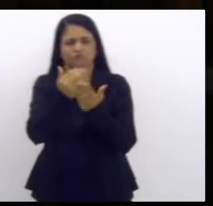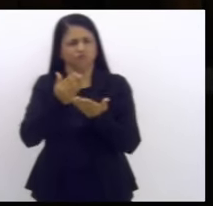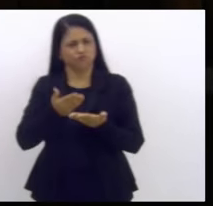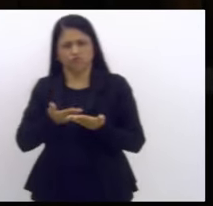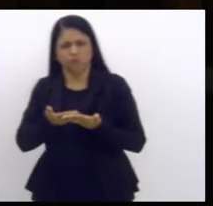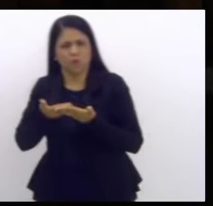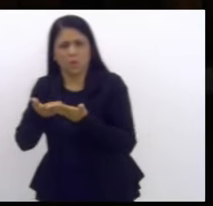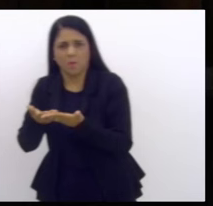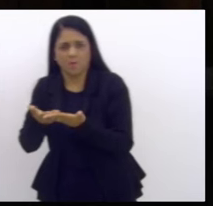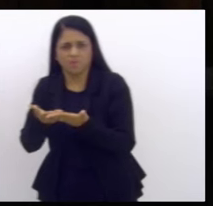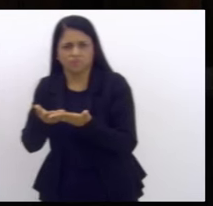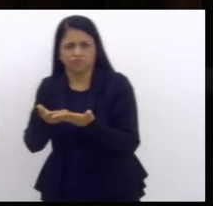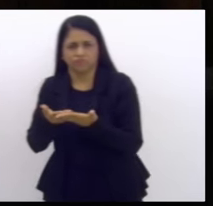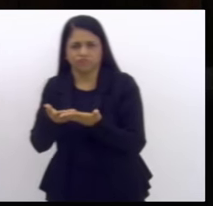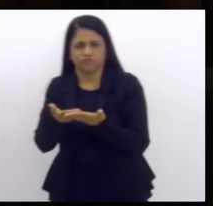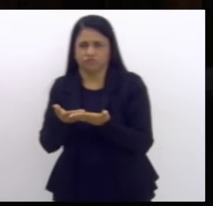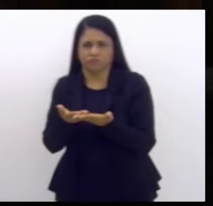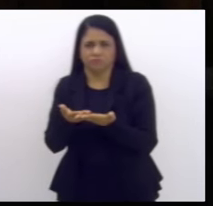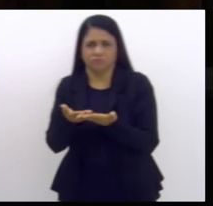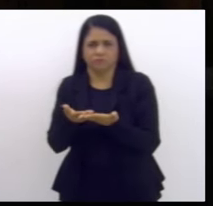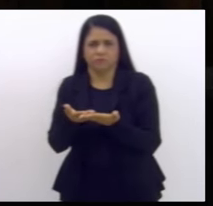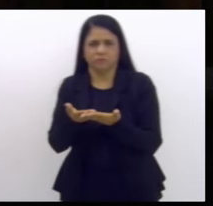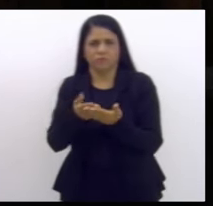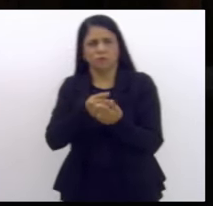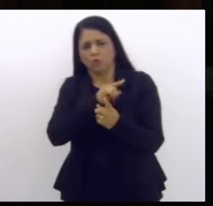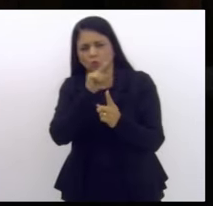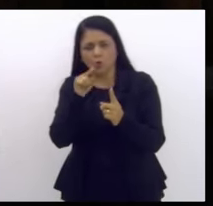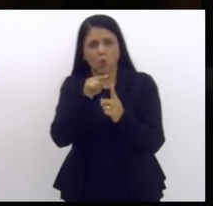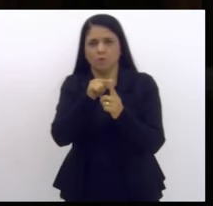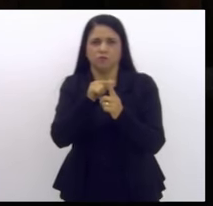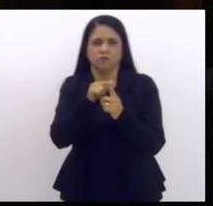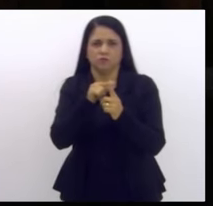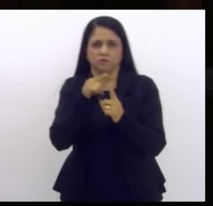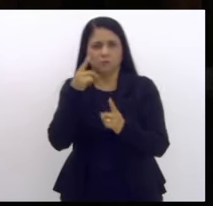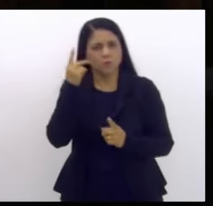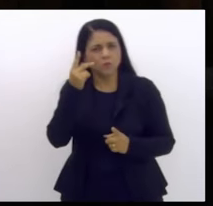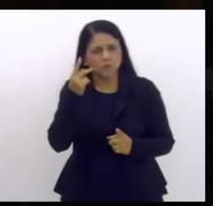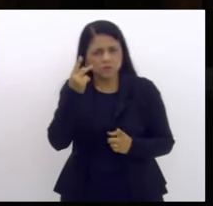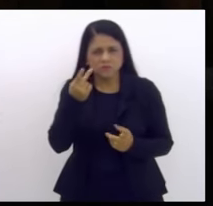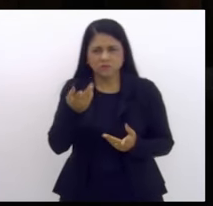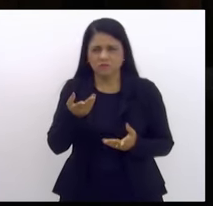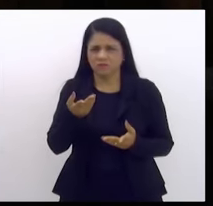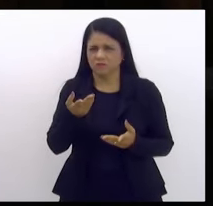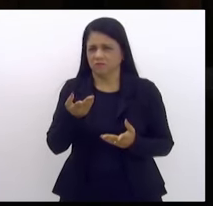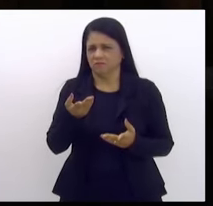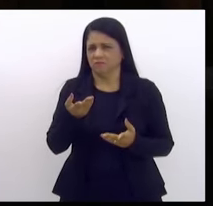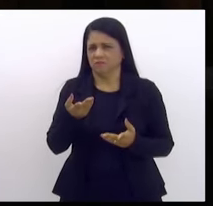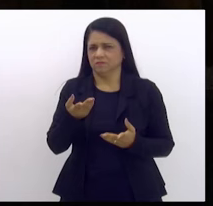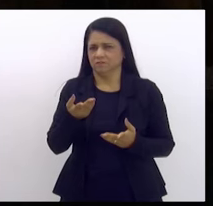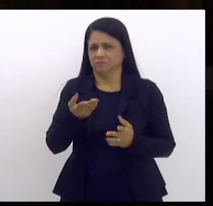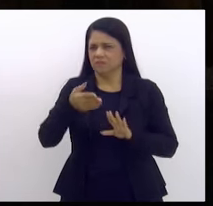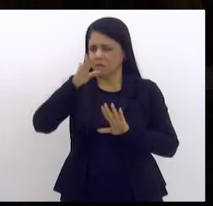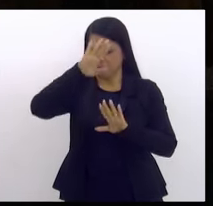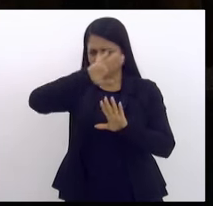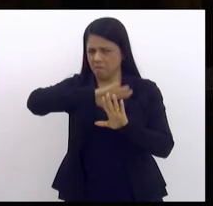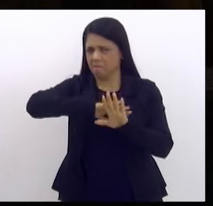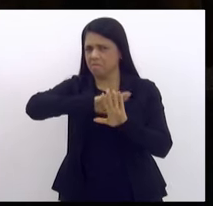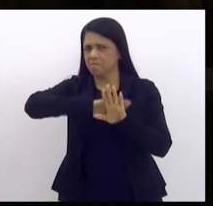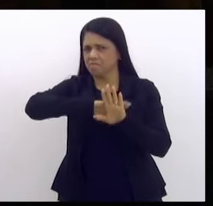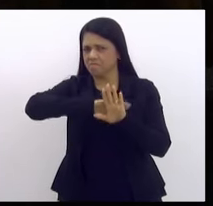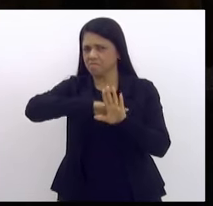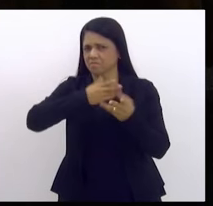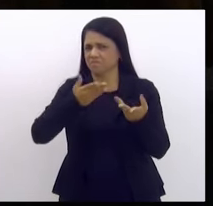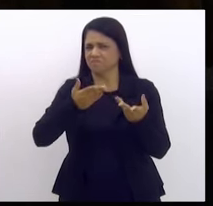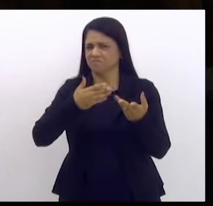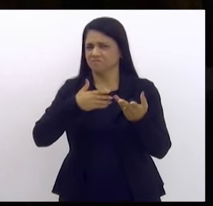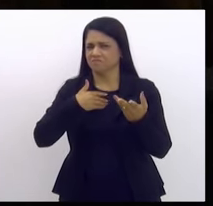encaminhamento meramente com o ideário político como pano de fundo, é algo salutar,